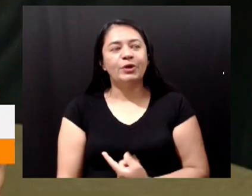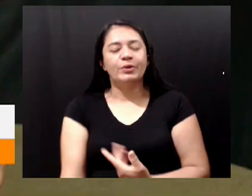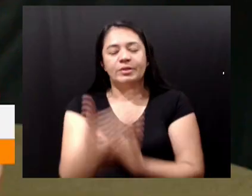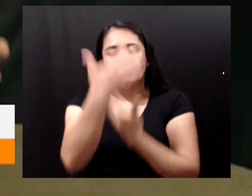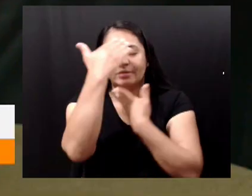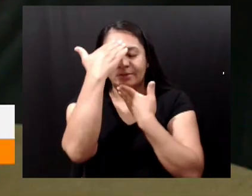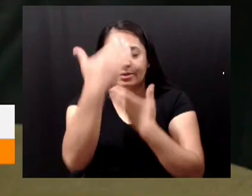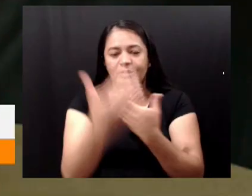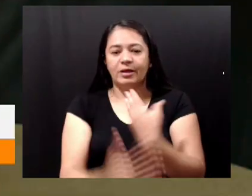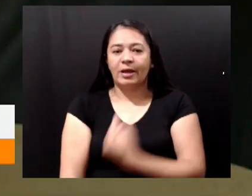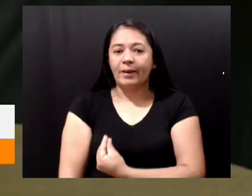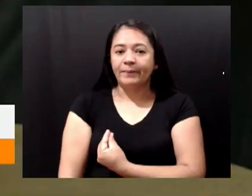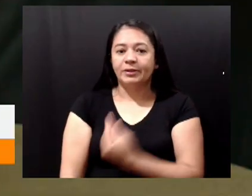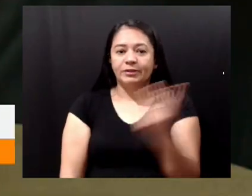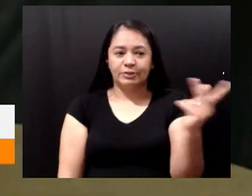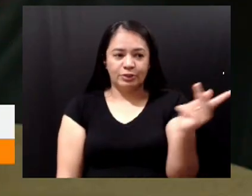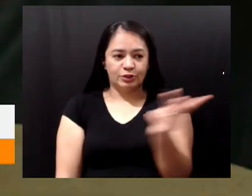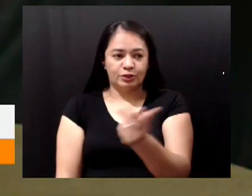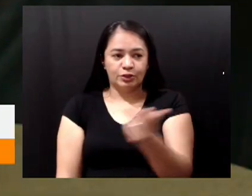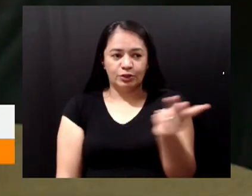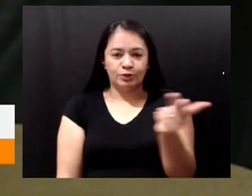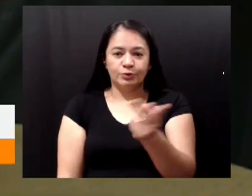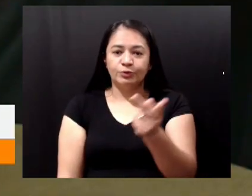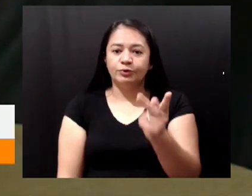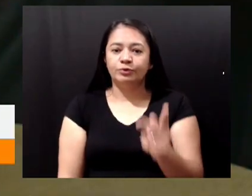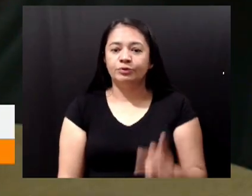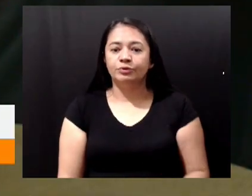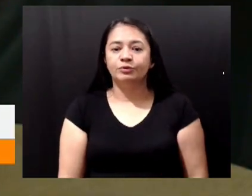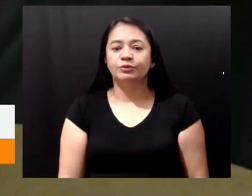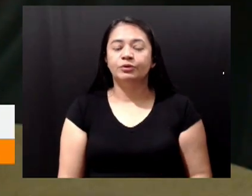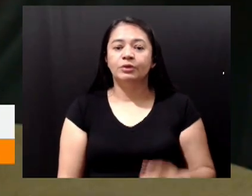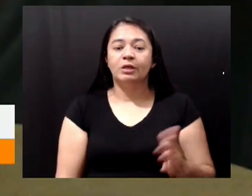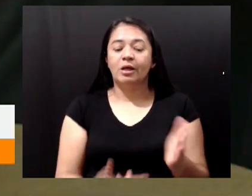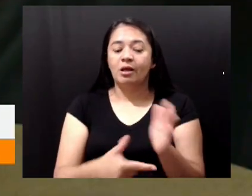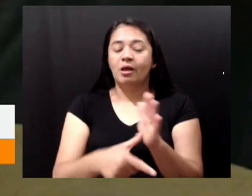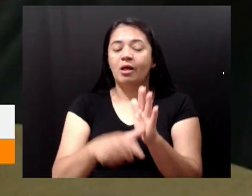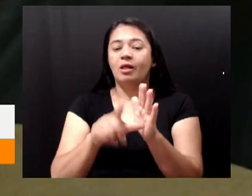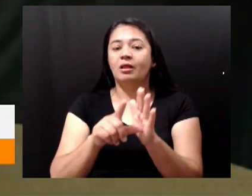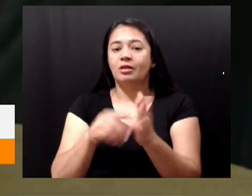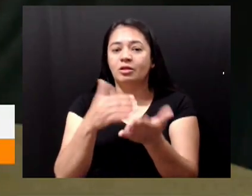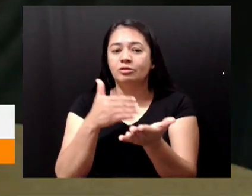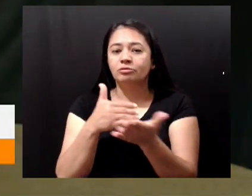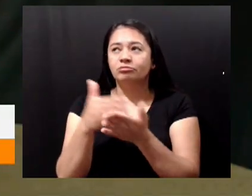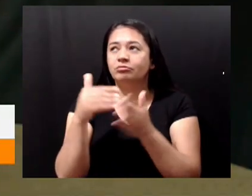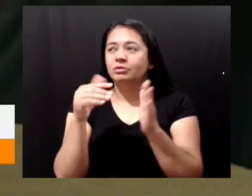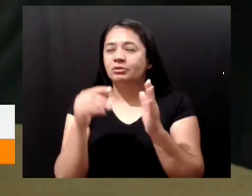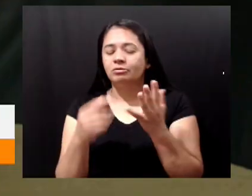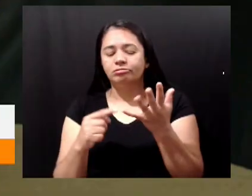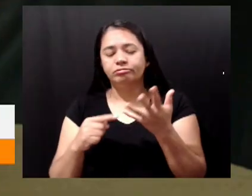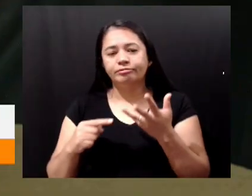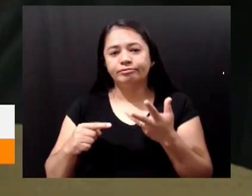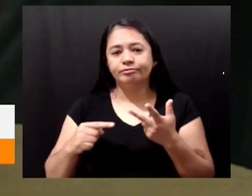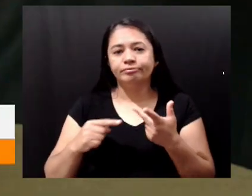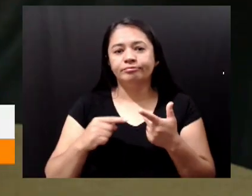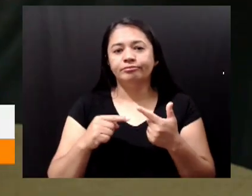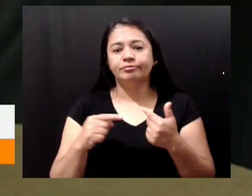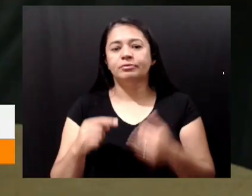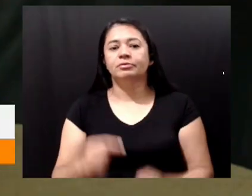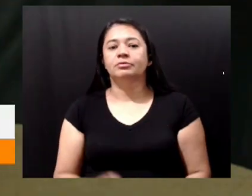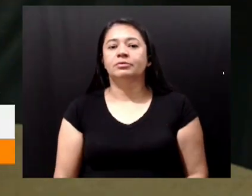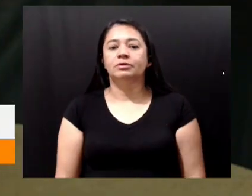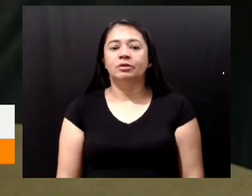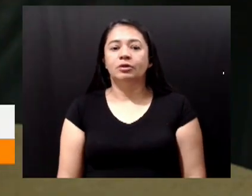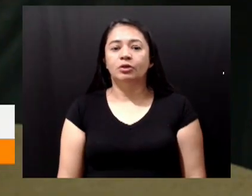vocês dois, e antes da gente iniciar, então, as nossas perguntas, né, o caminho aí sobre a automedicação, eu gostaria